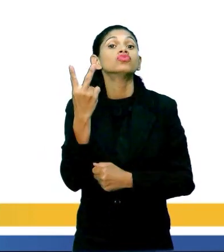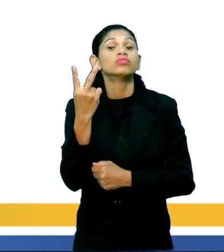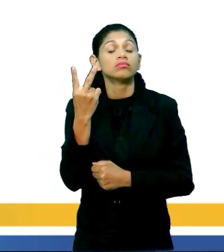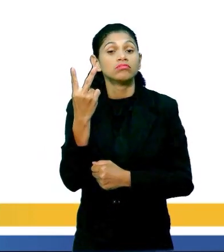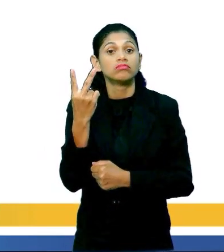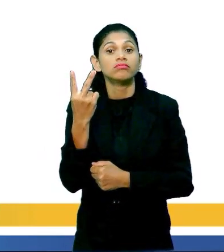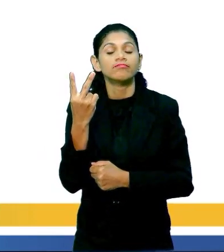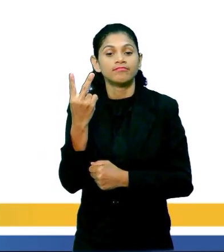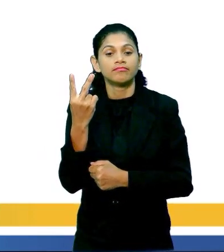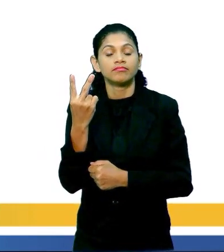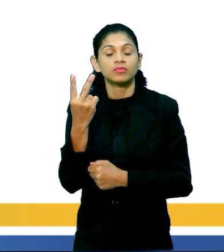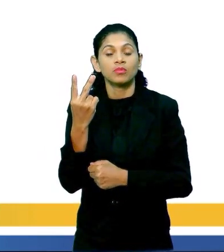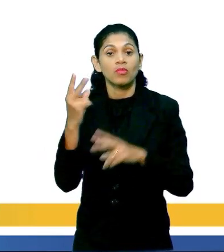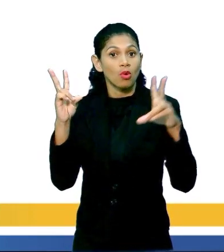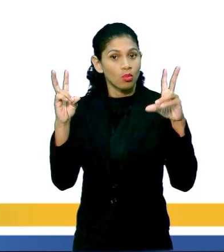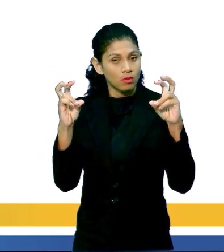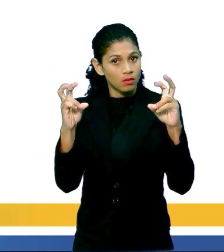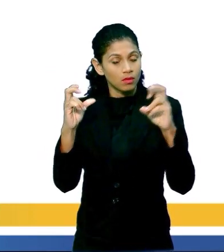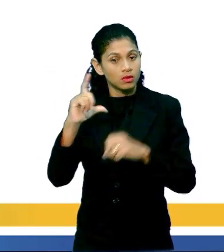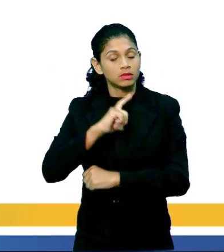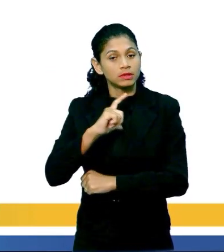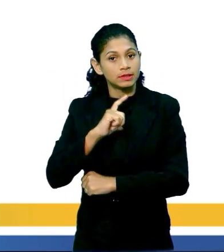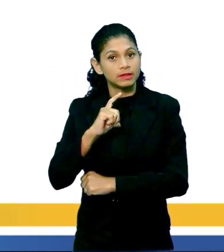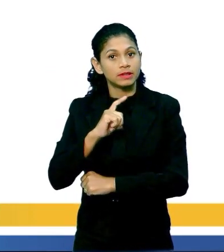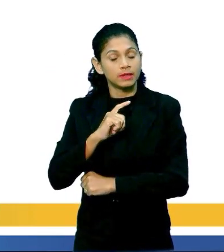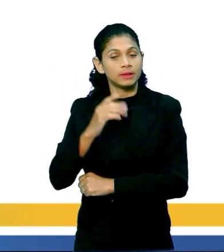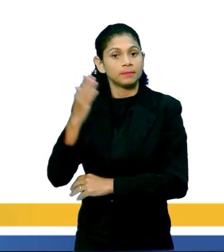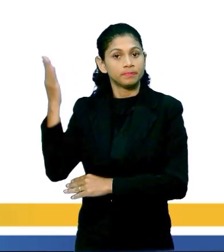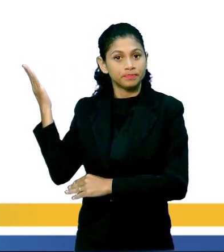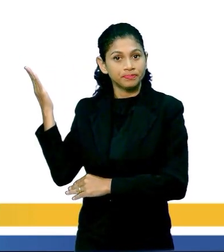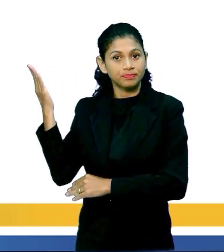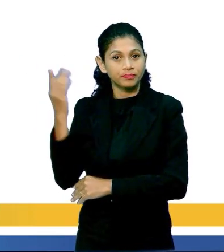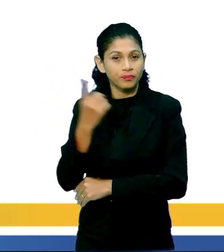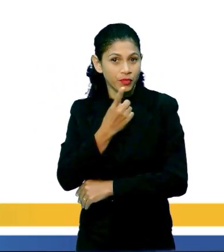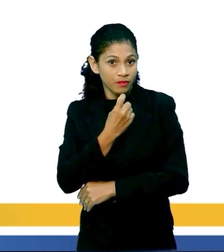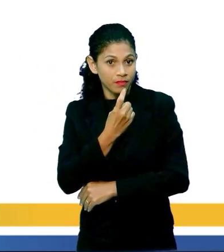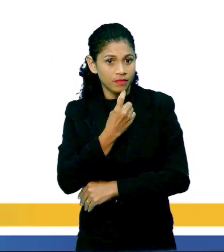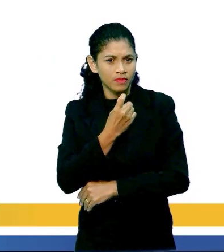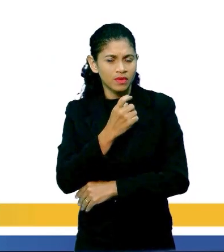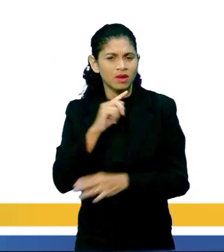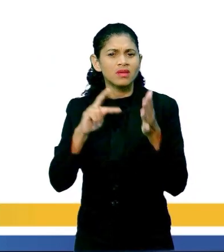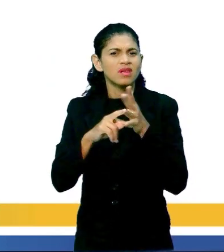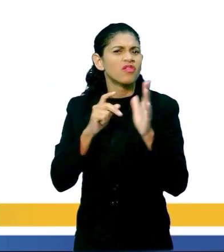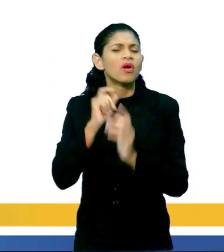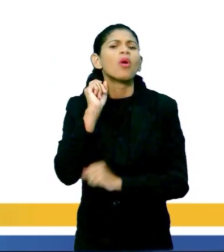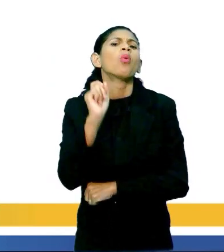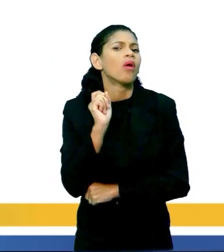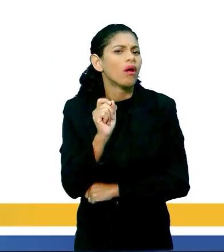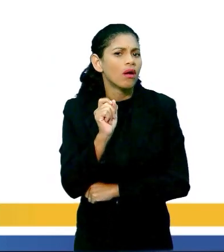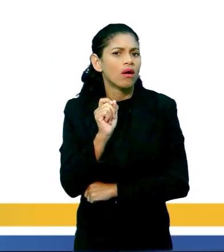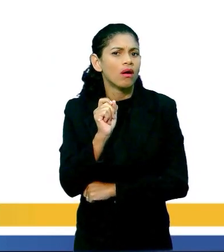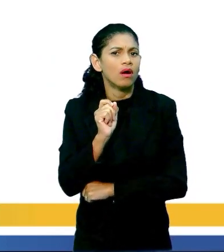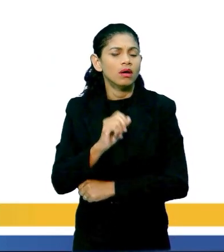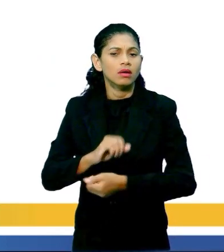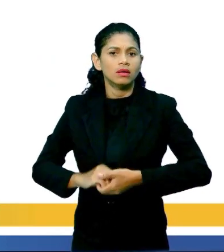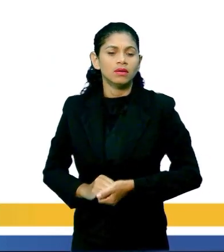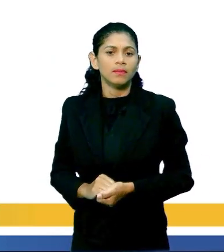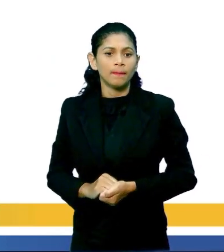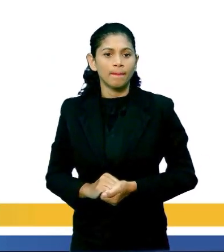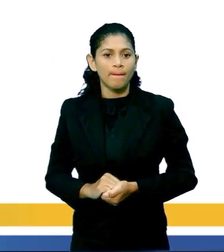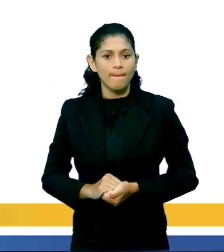vê que o título nós temos ali UNICEF Annual Report. O que seria esse report?